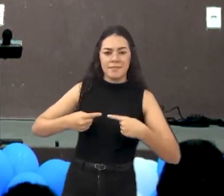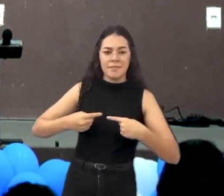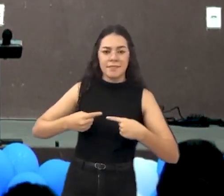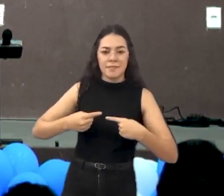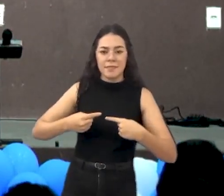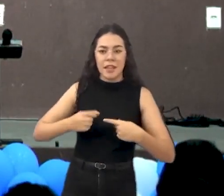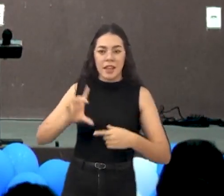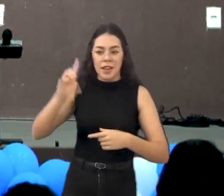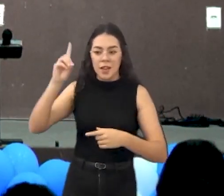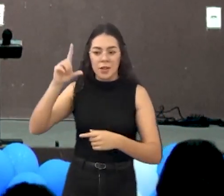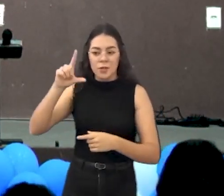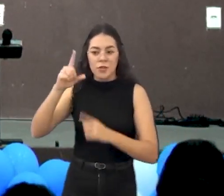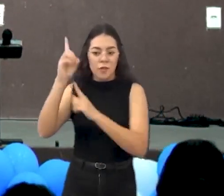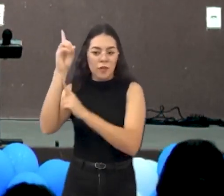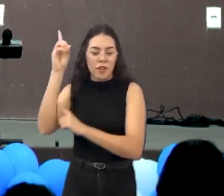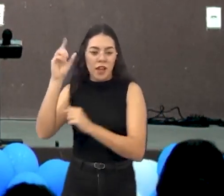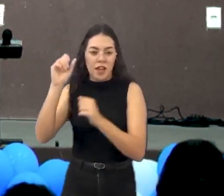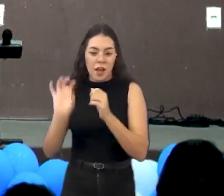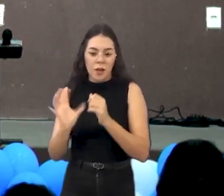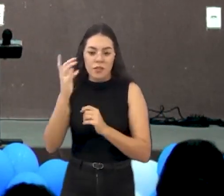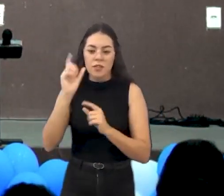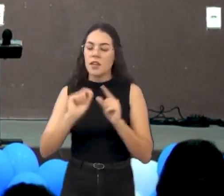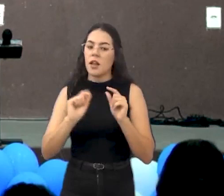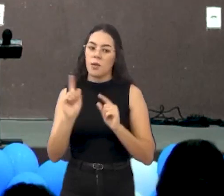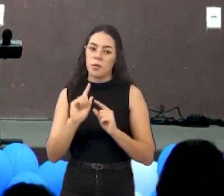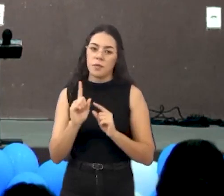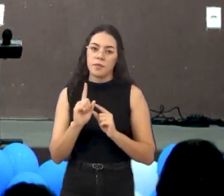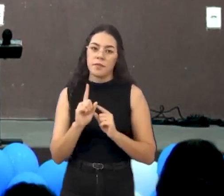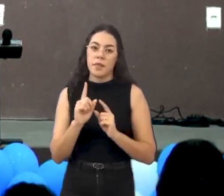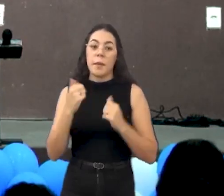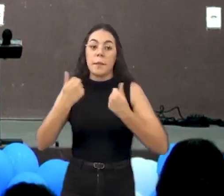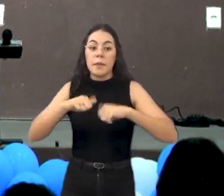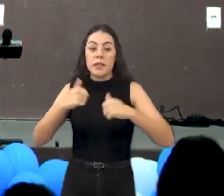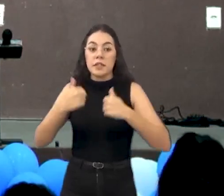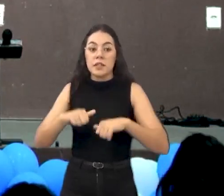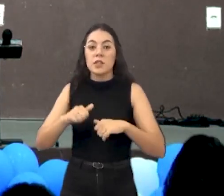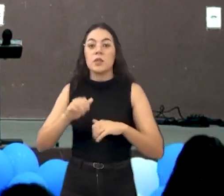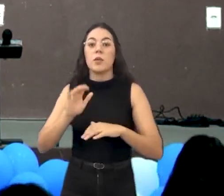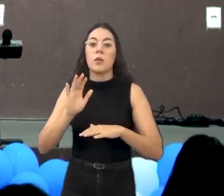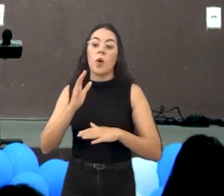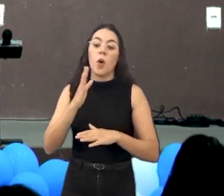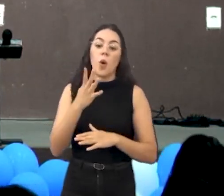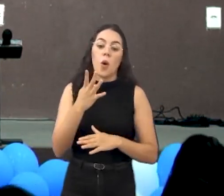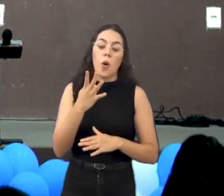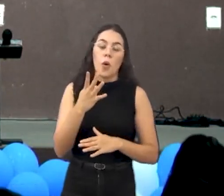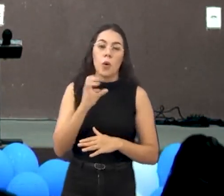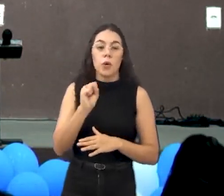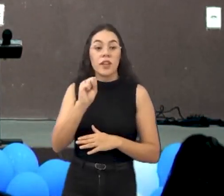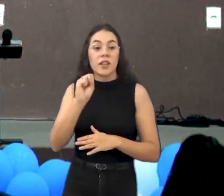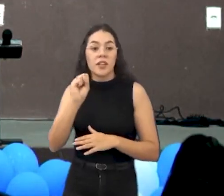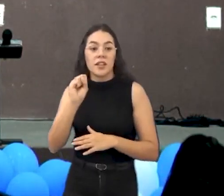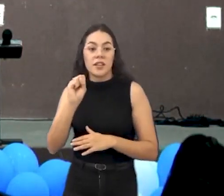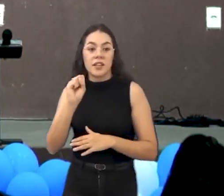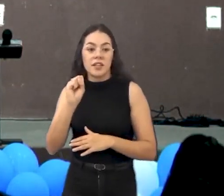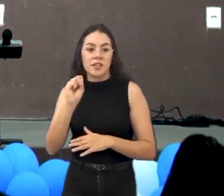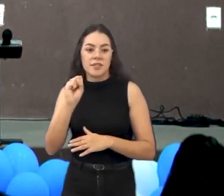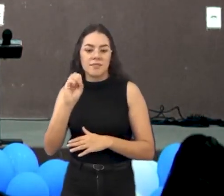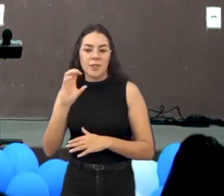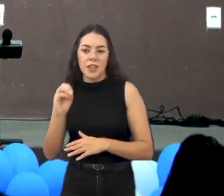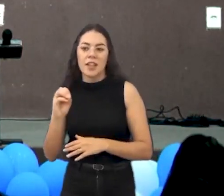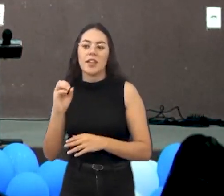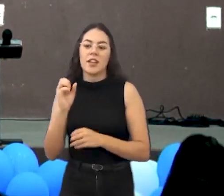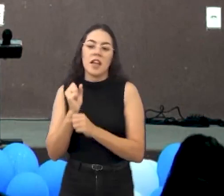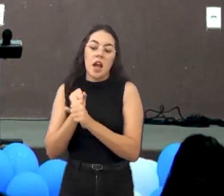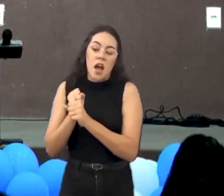assim que Deus queria que a coisa acontecesse. Foi necessário, meus irmãos, 80 anos. 40 com o